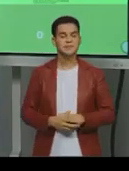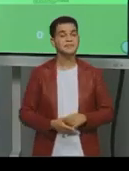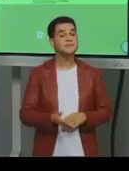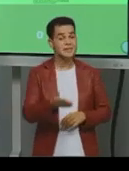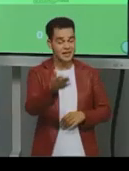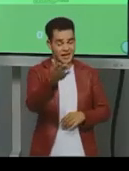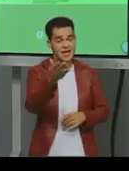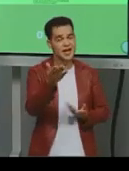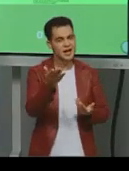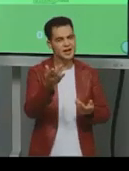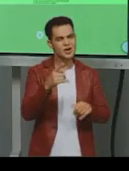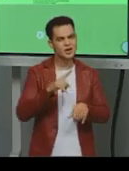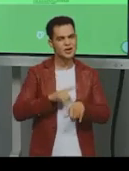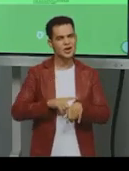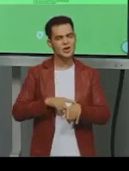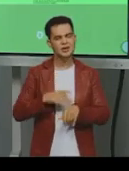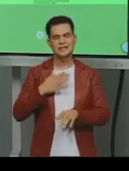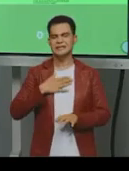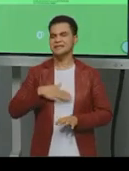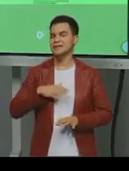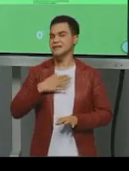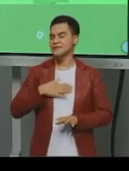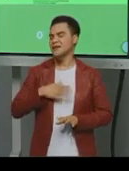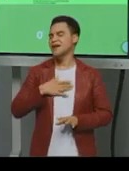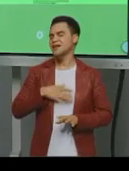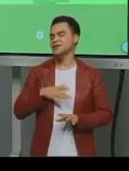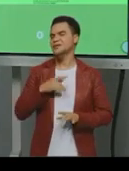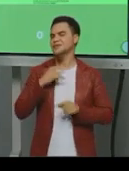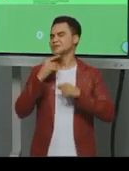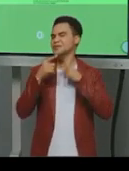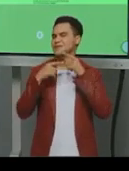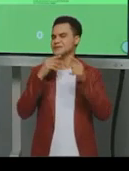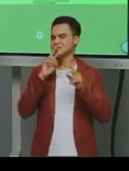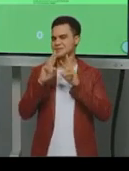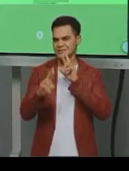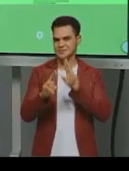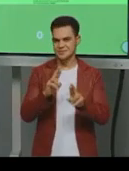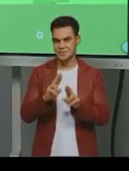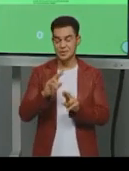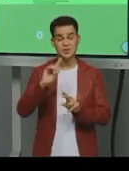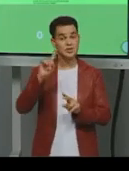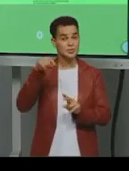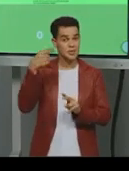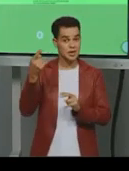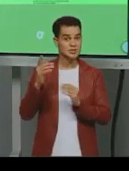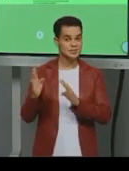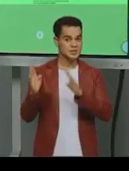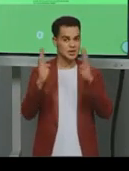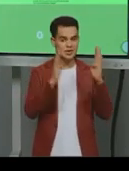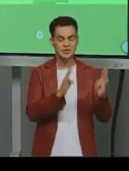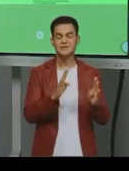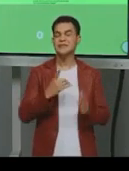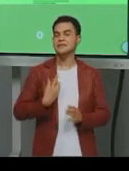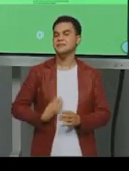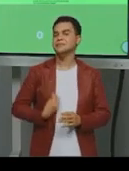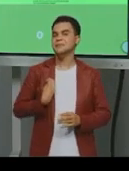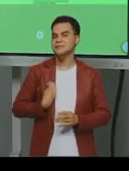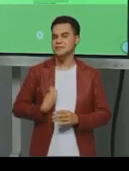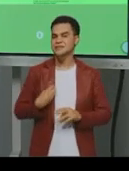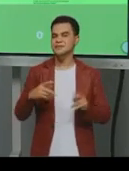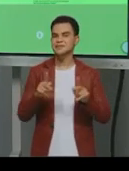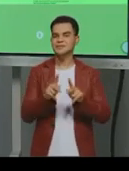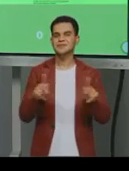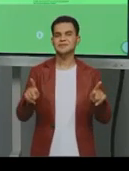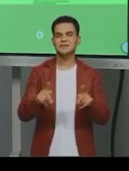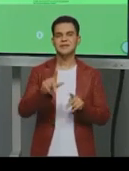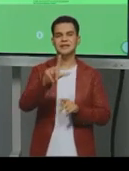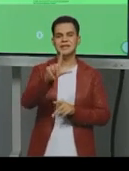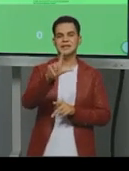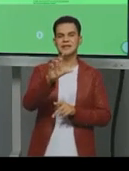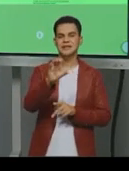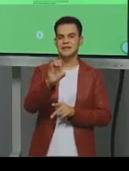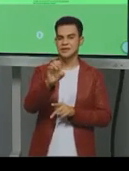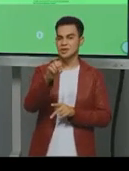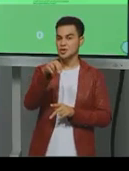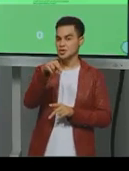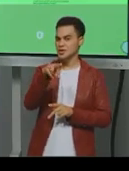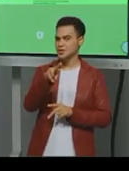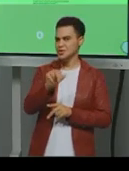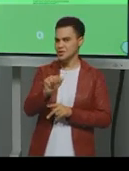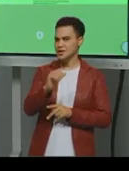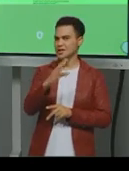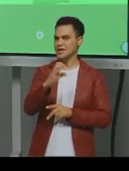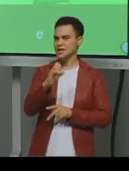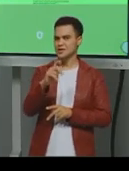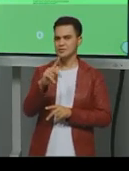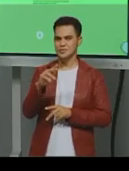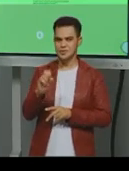hora de mais uma pequena pausa no nosso Tira Dúvidas. No próximo bloco, nós teremos a participação da professora Leonora Campos, de